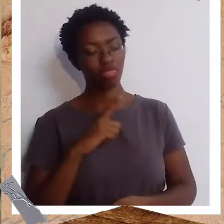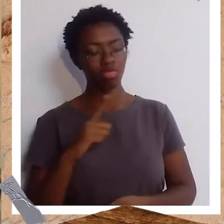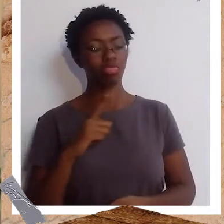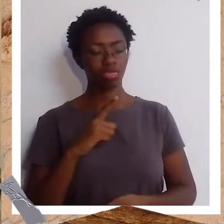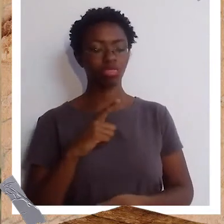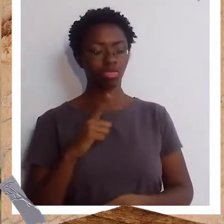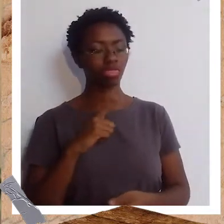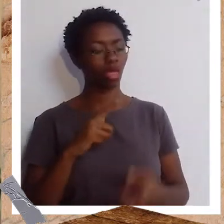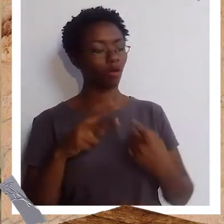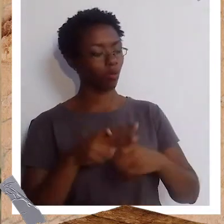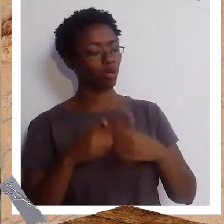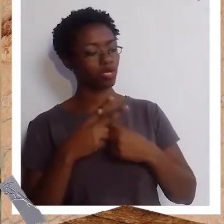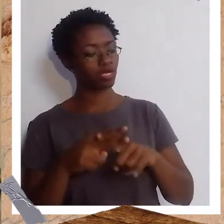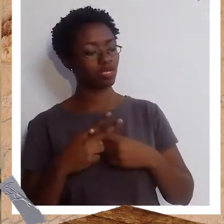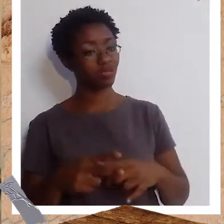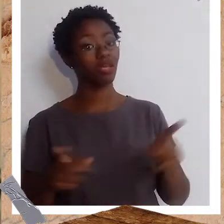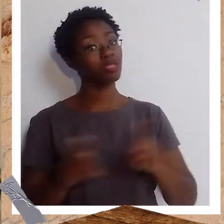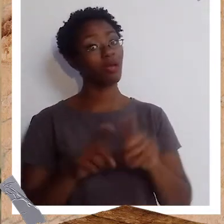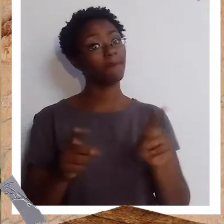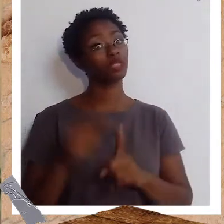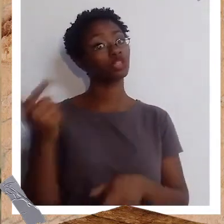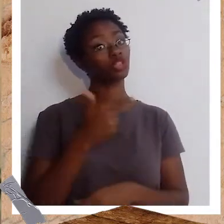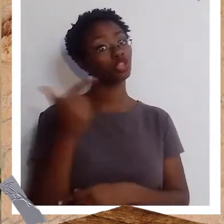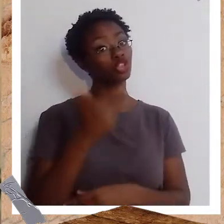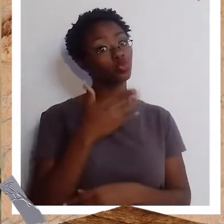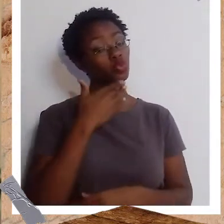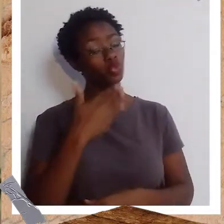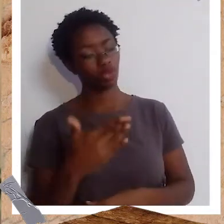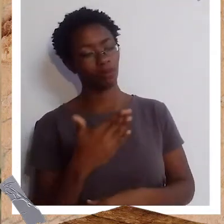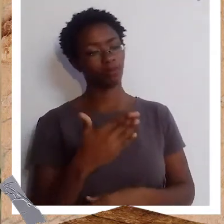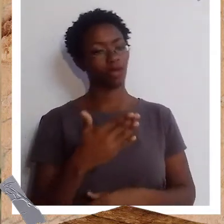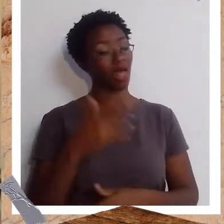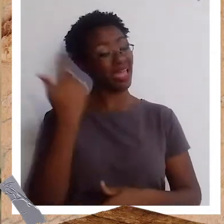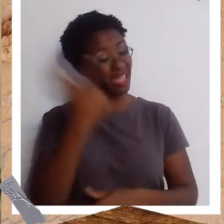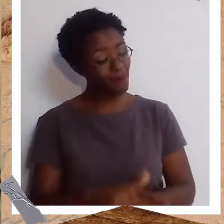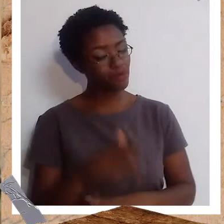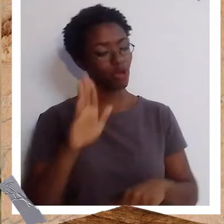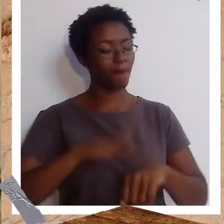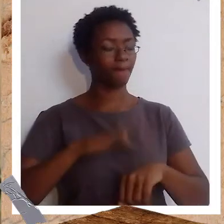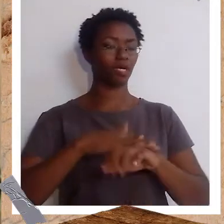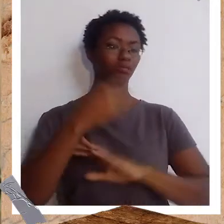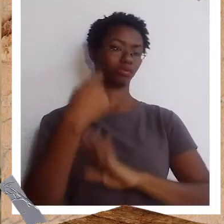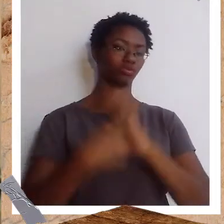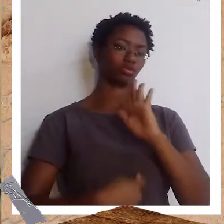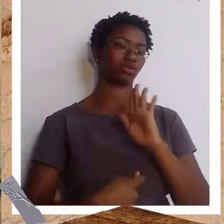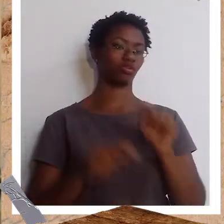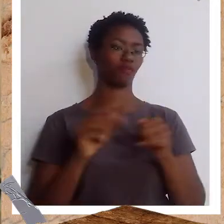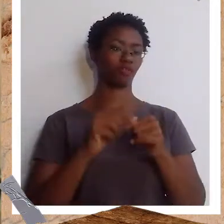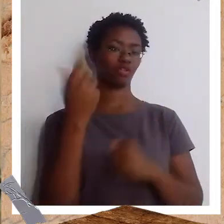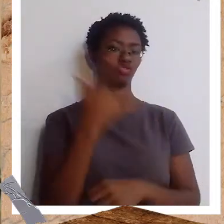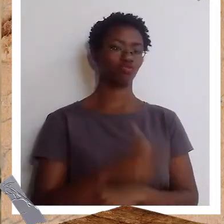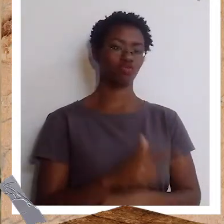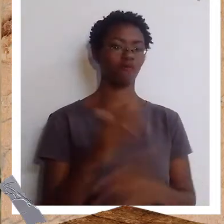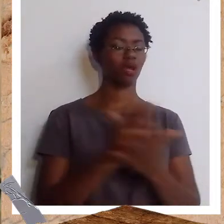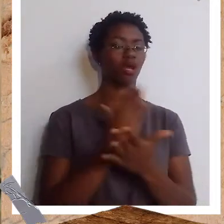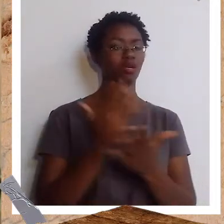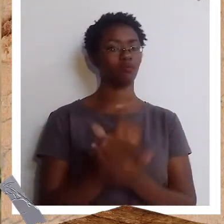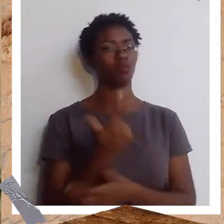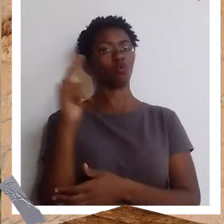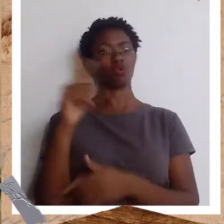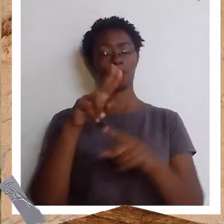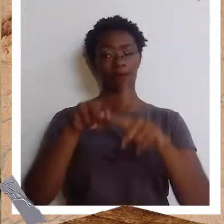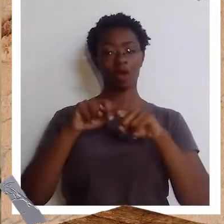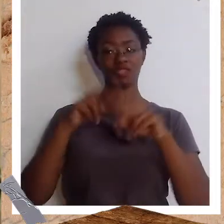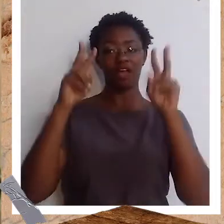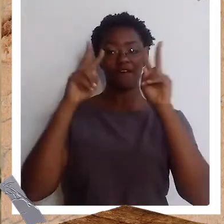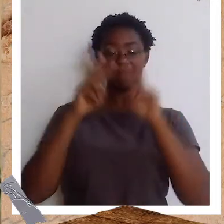sem contar as segundas versões do texto, né? Carolina repetia o próprio texto, alguns textos em outros cadernos para ter uma visão,